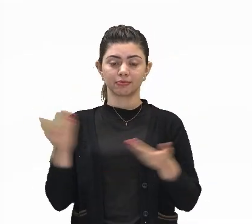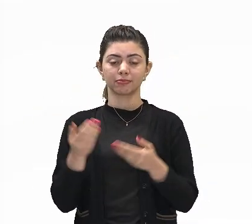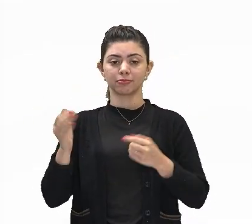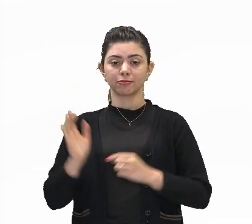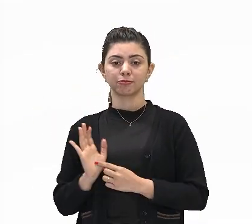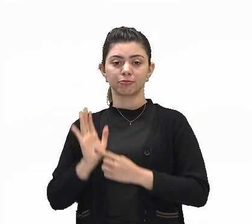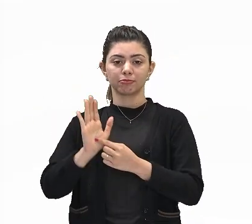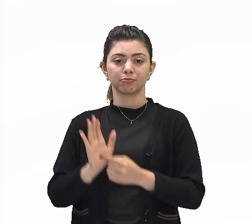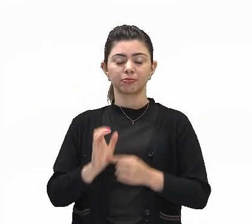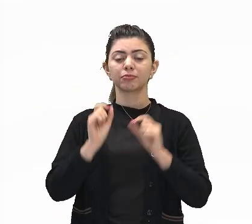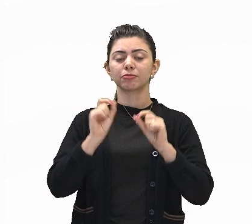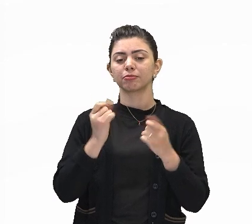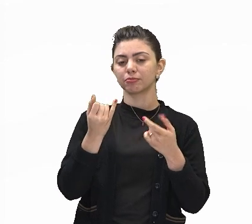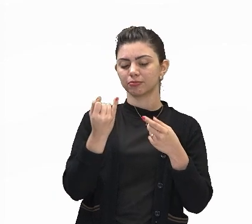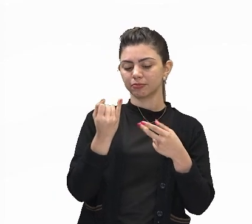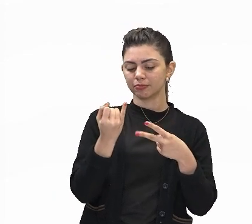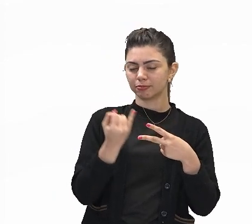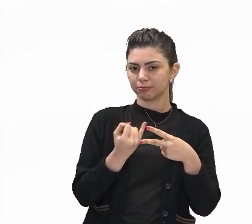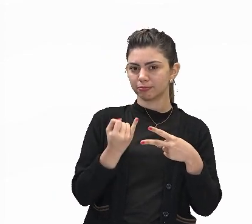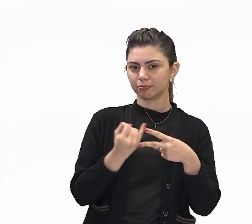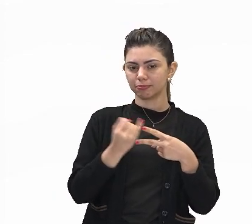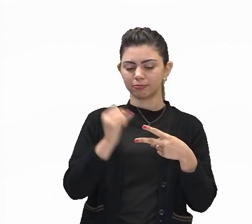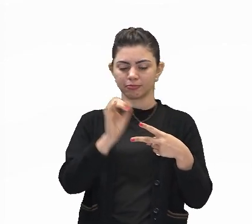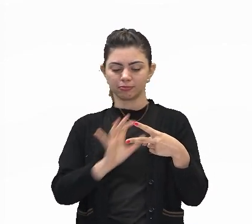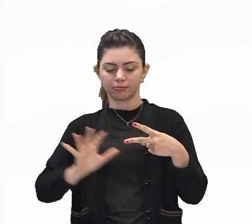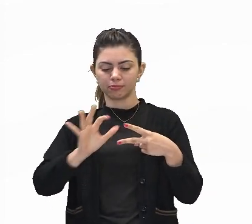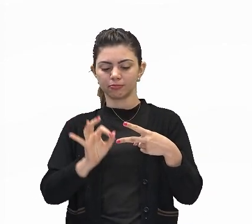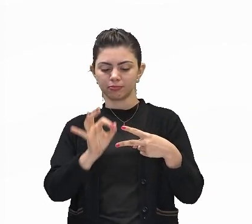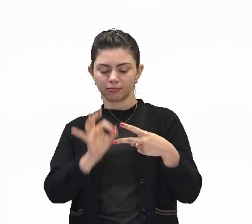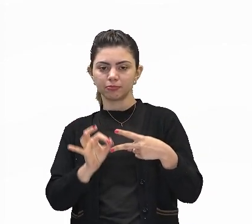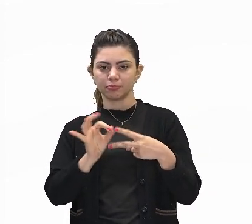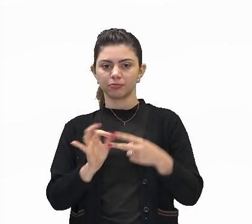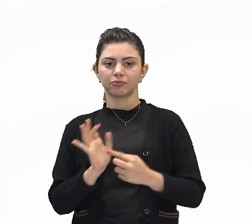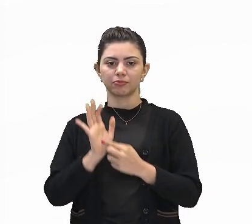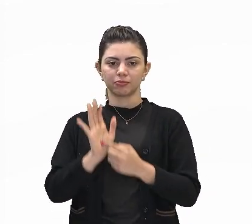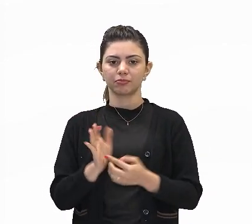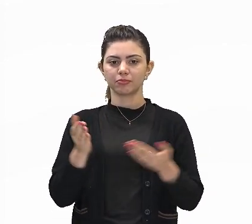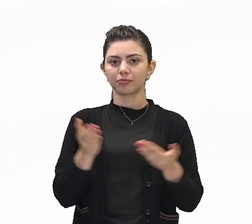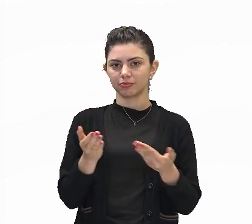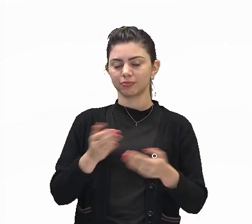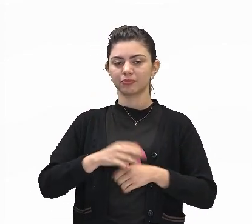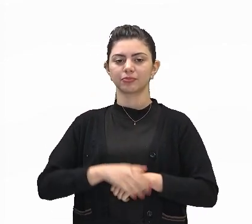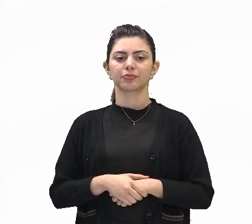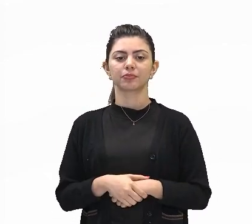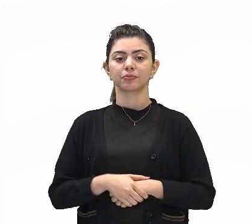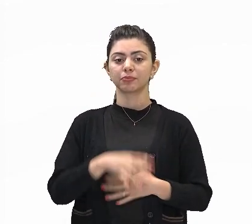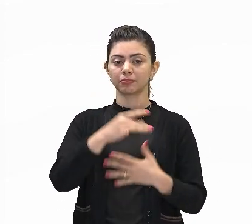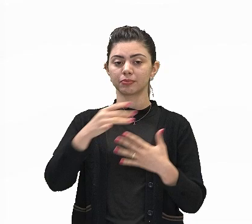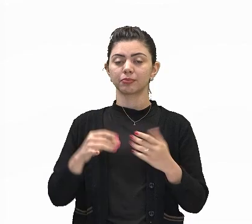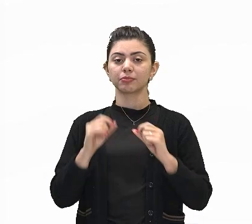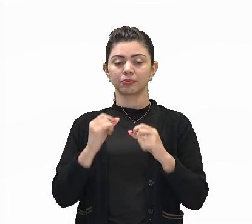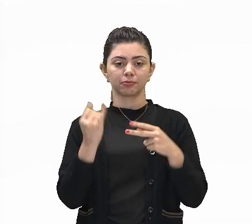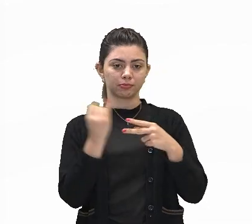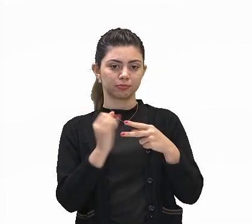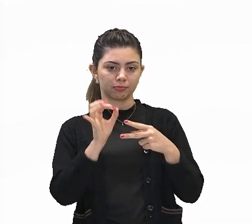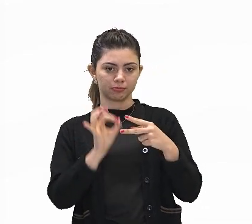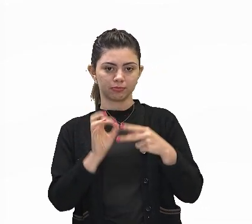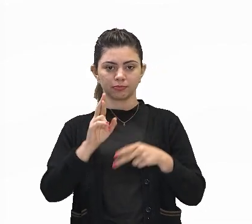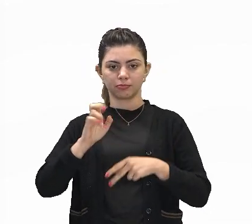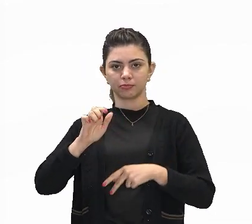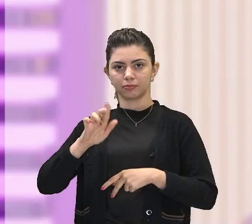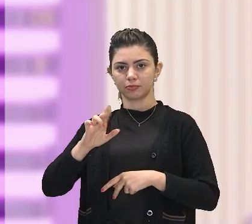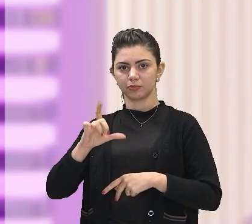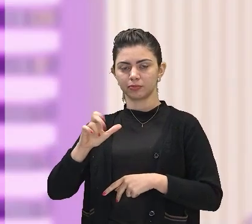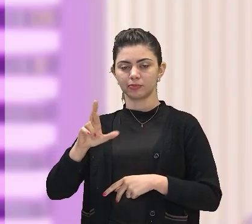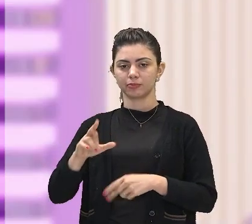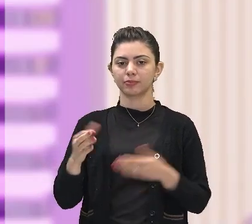representação gráfica da variação da área e do perímetro de um polígono regular. Detalhamento, polígono